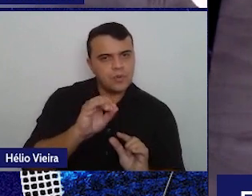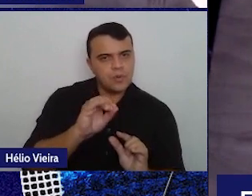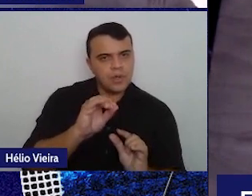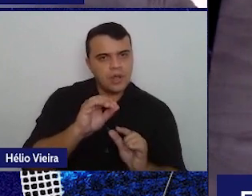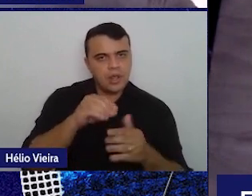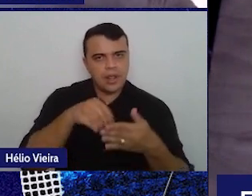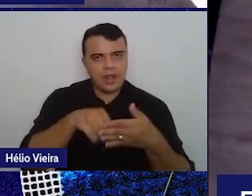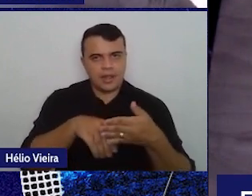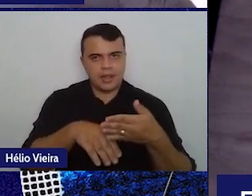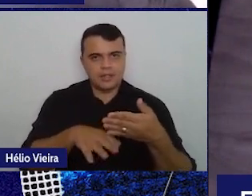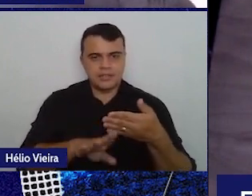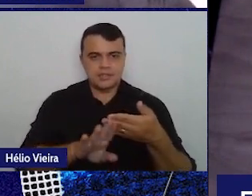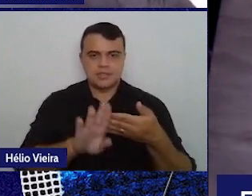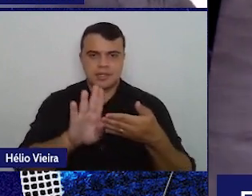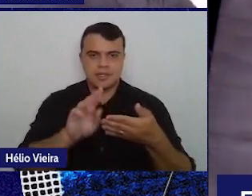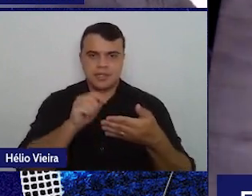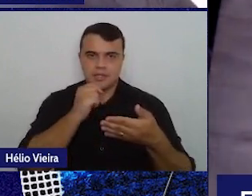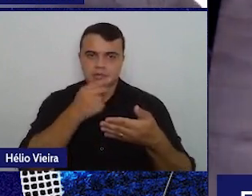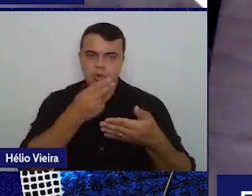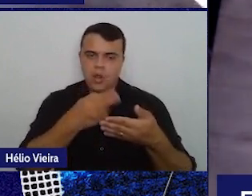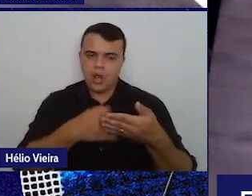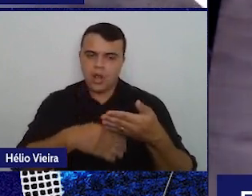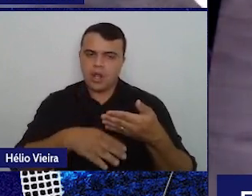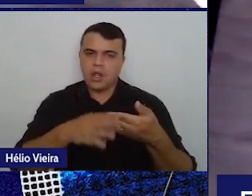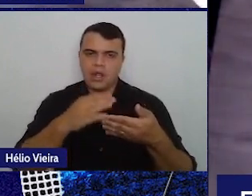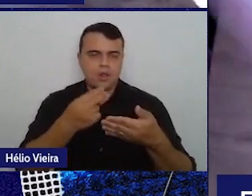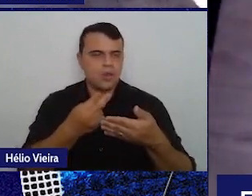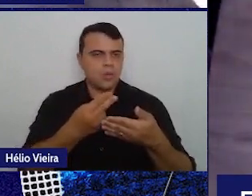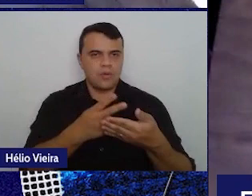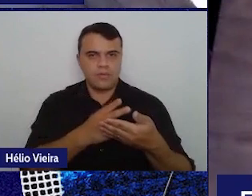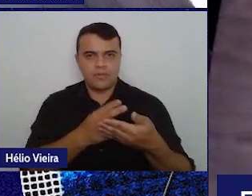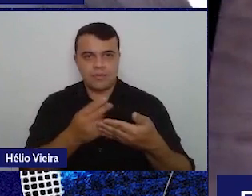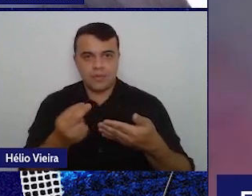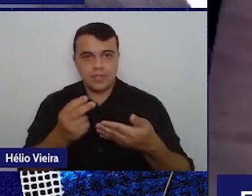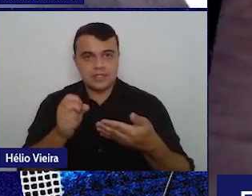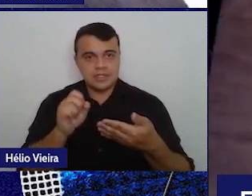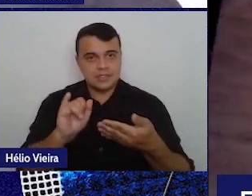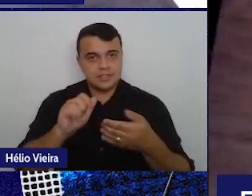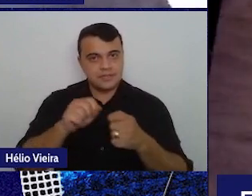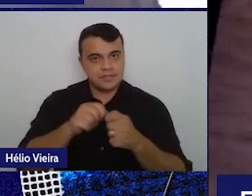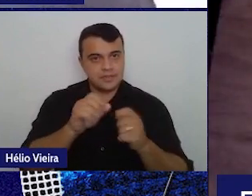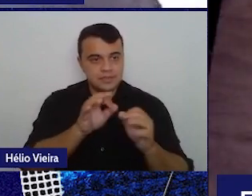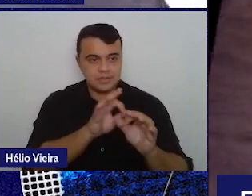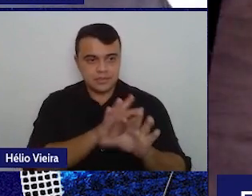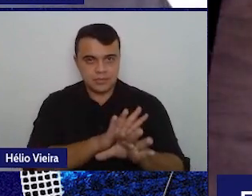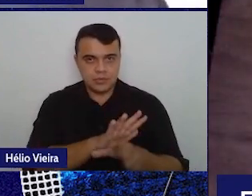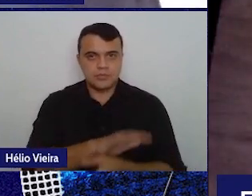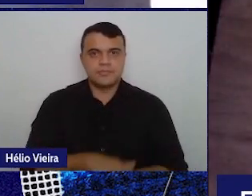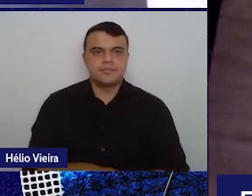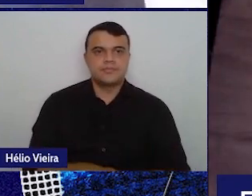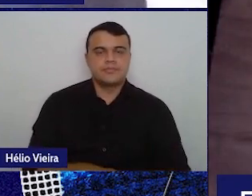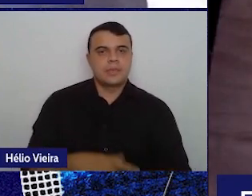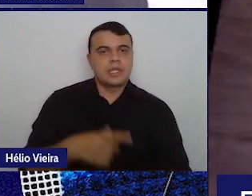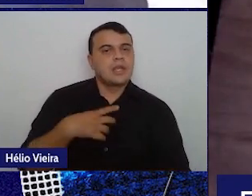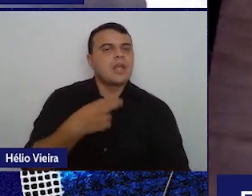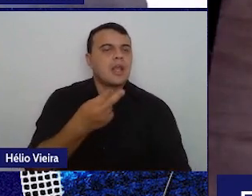sai. Então, assim, vai ficar igual no início e no fim. Depois que a gente faz essa urdidura, ela vai ficar